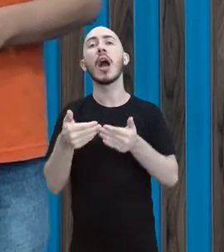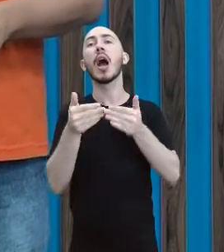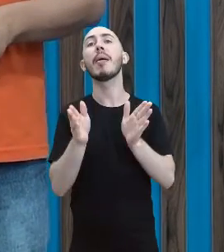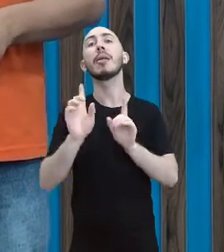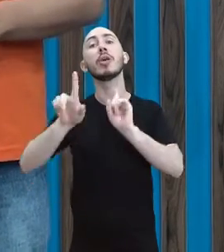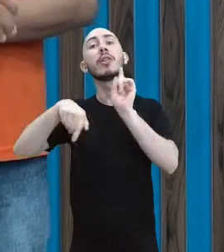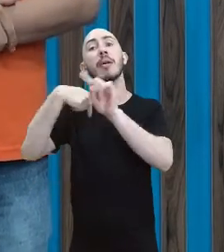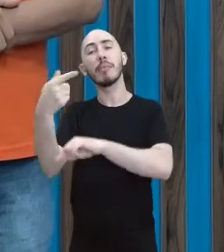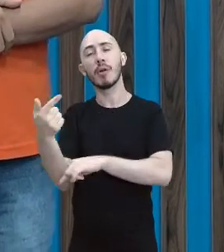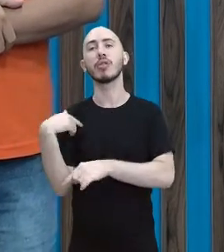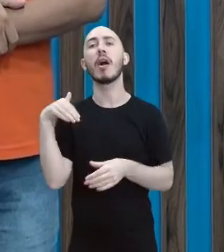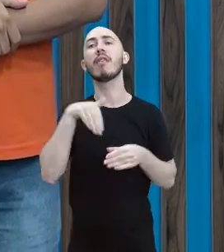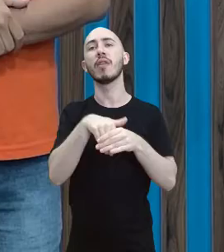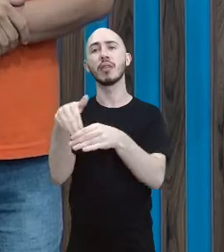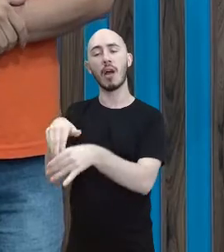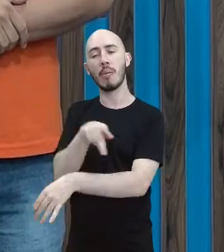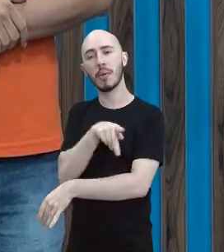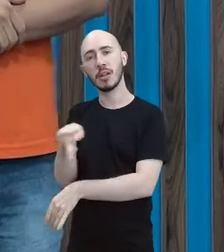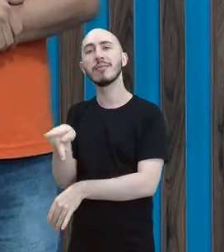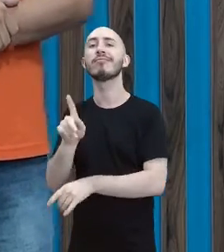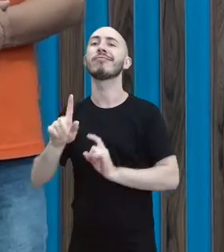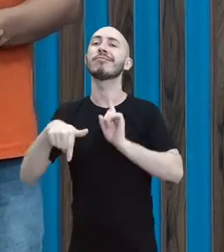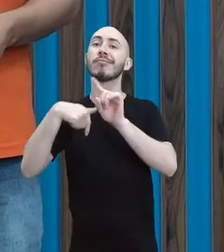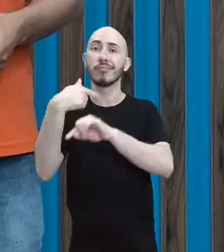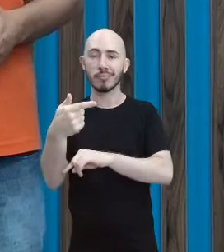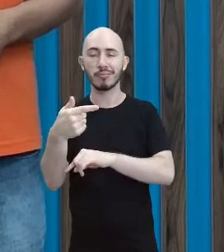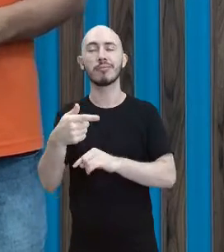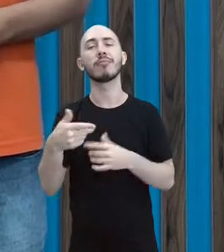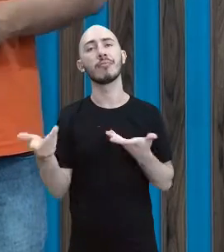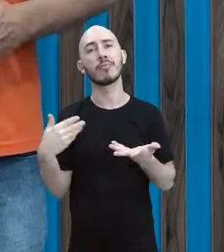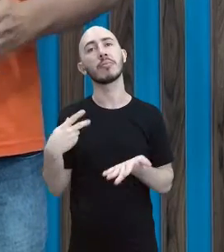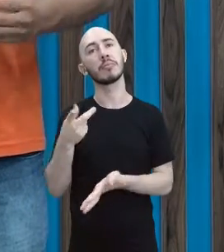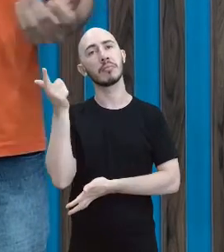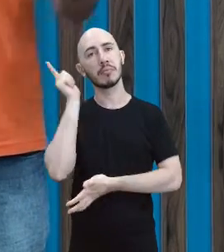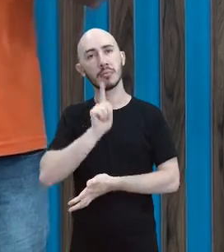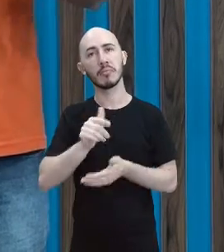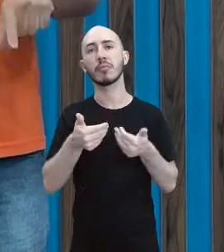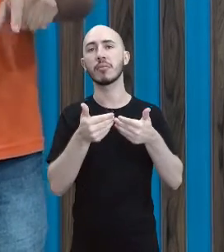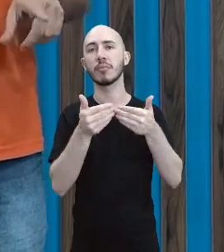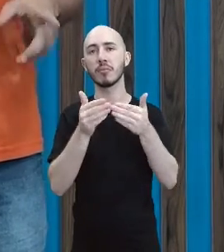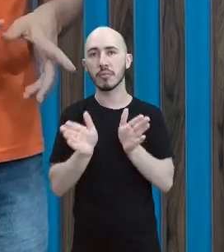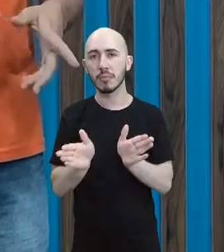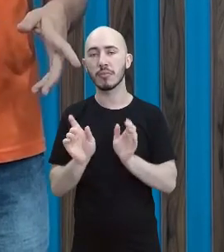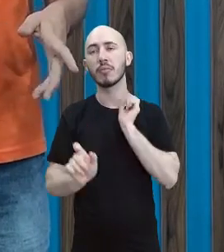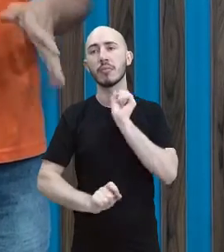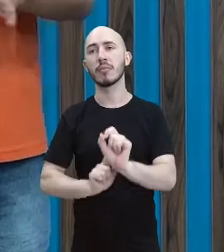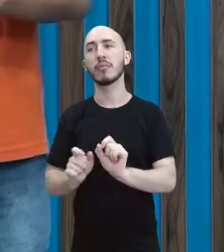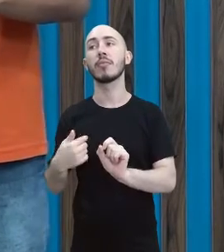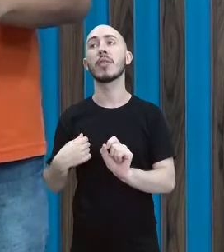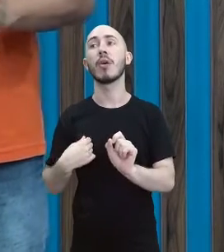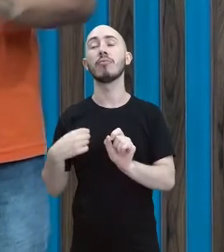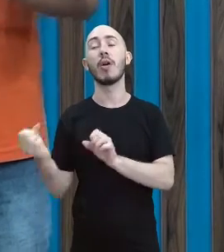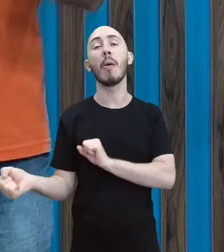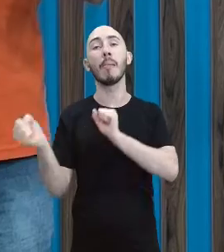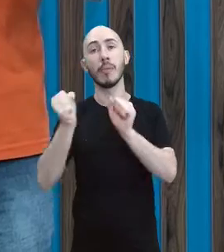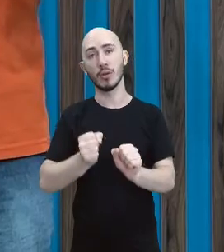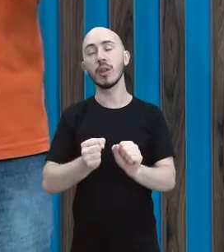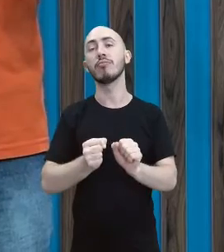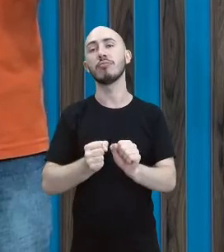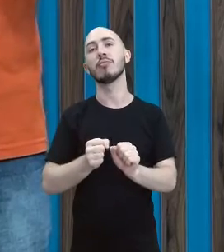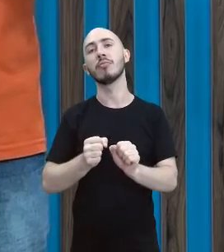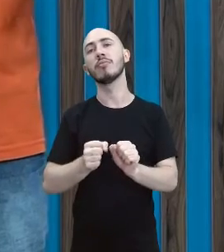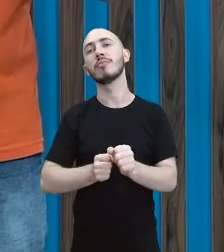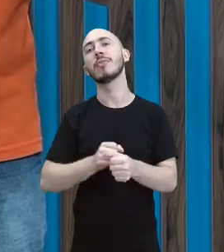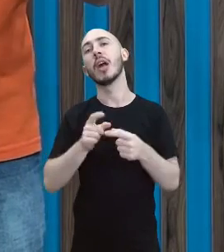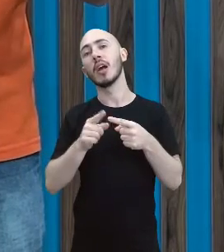para eleger o próximo presidente. Então, gente, com isso, enfraquecia-se o poder legislativo e judiciário, lembrando que